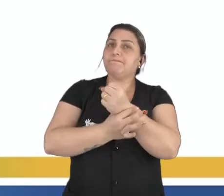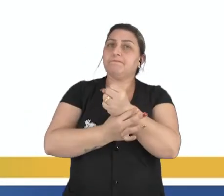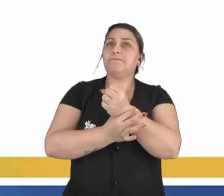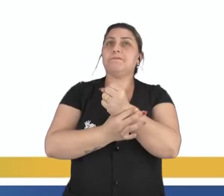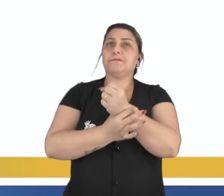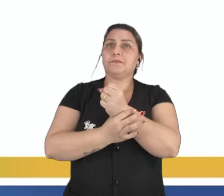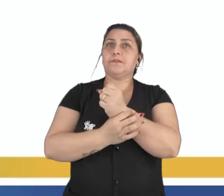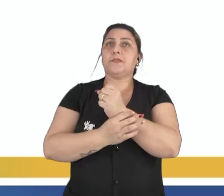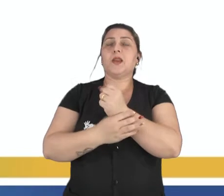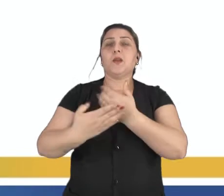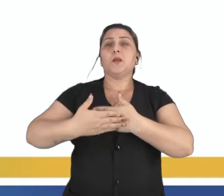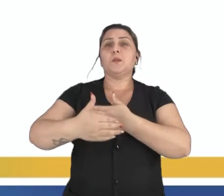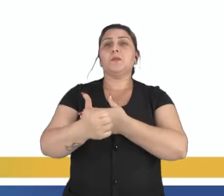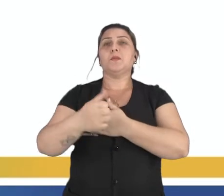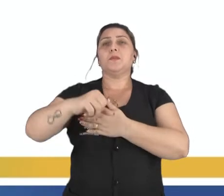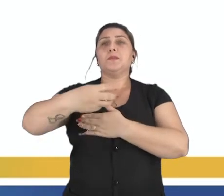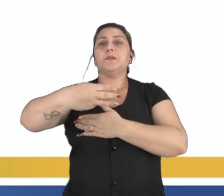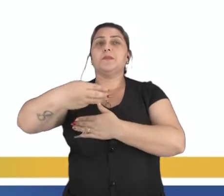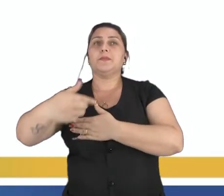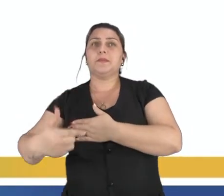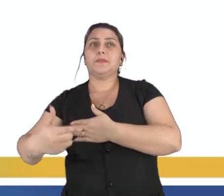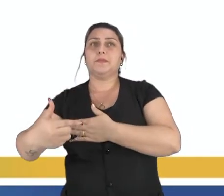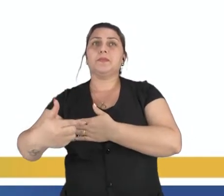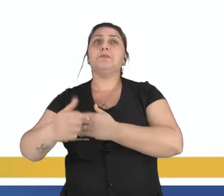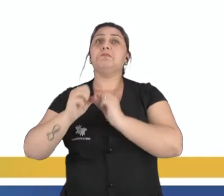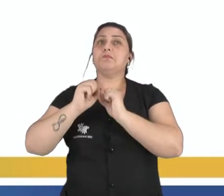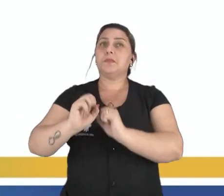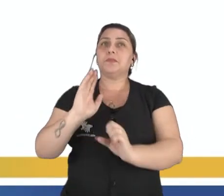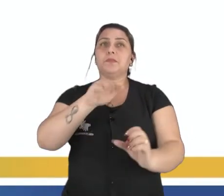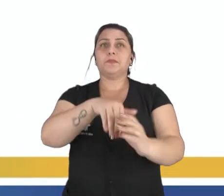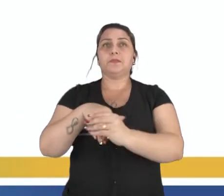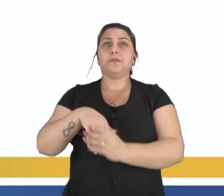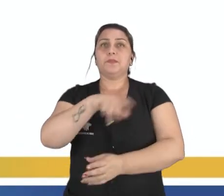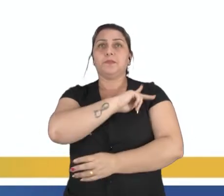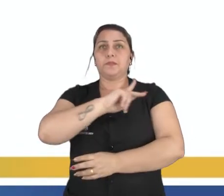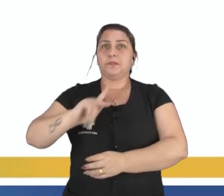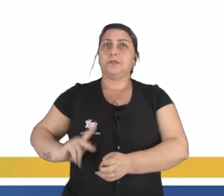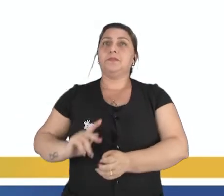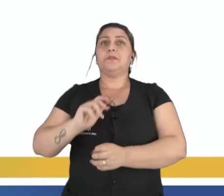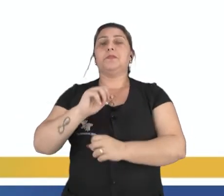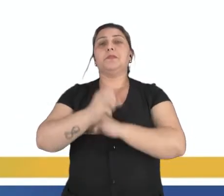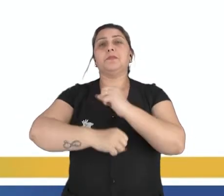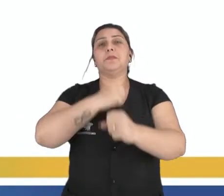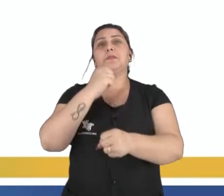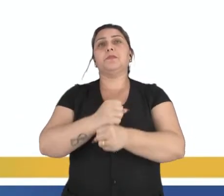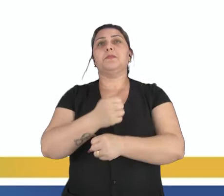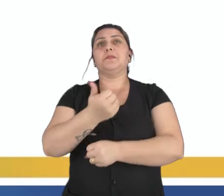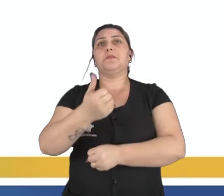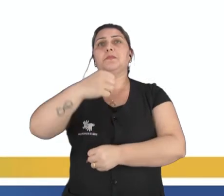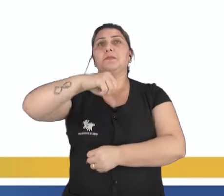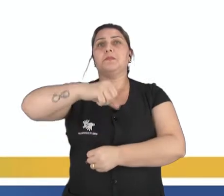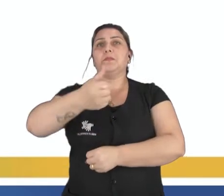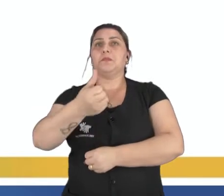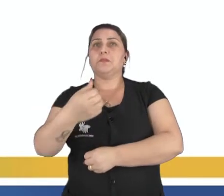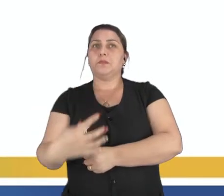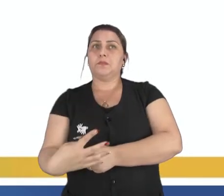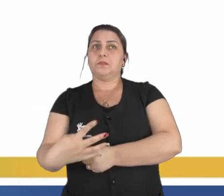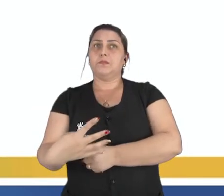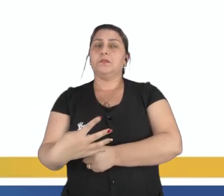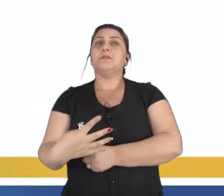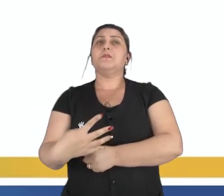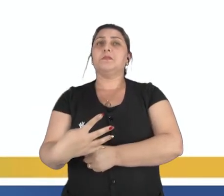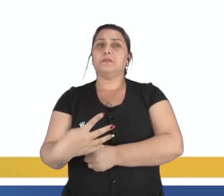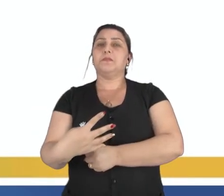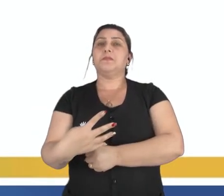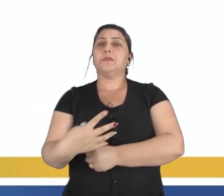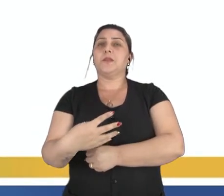tinham direito ao voto garantido desde 1932, puderam votar para o presidente até o ano de 1964,